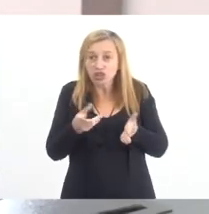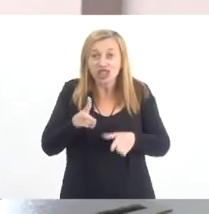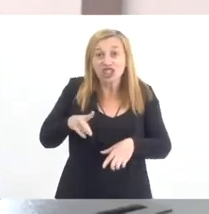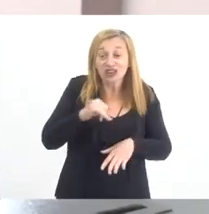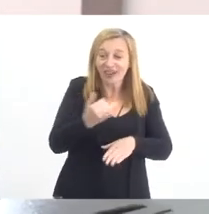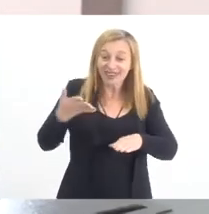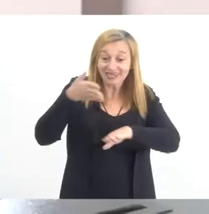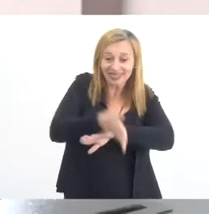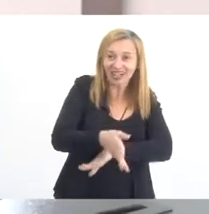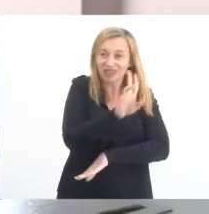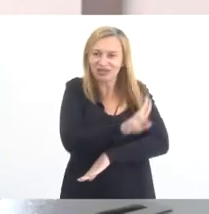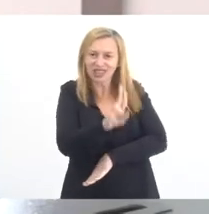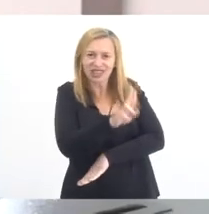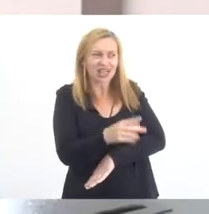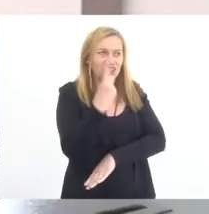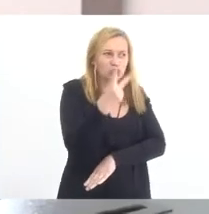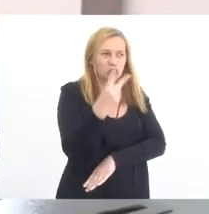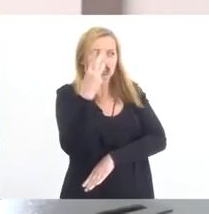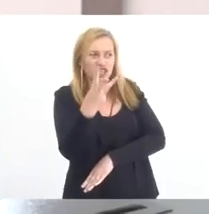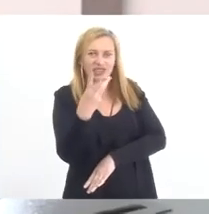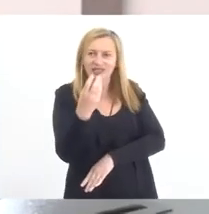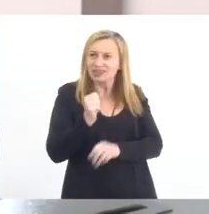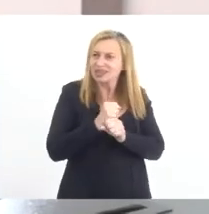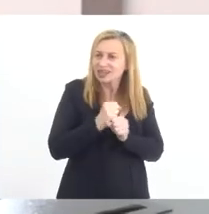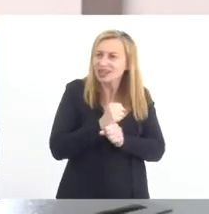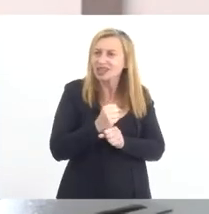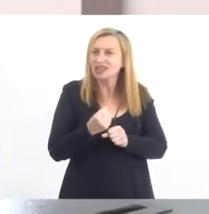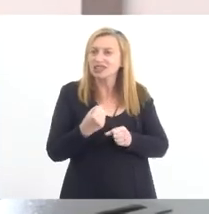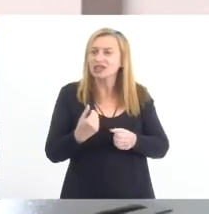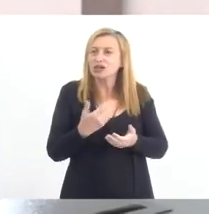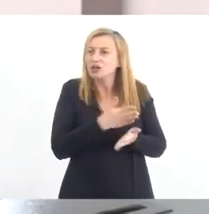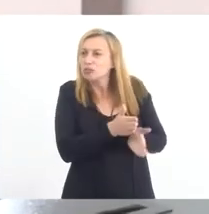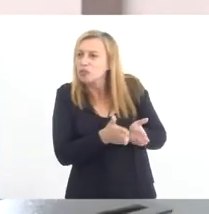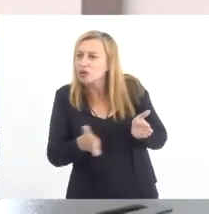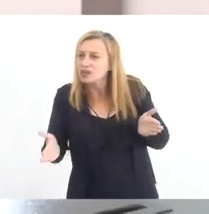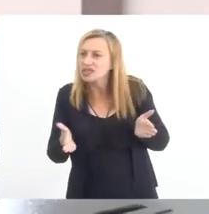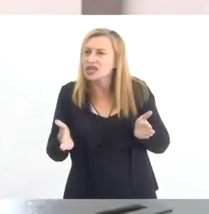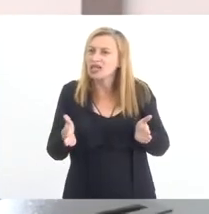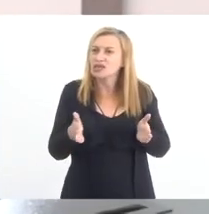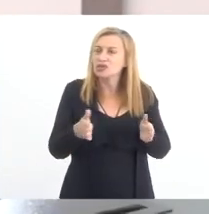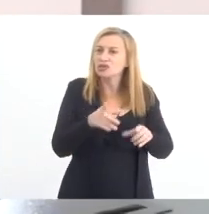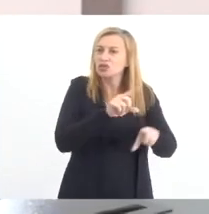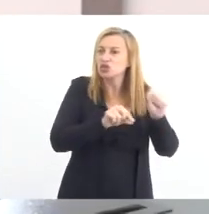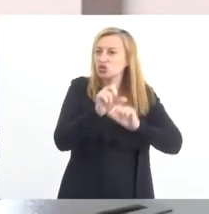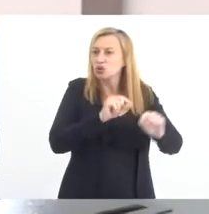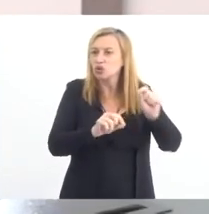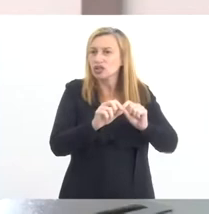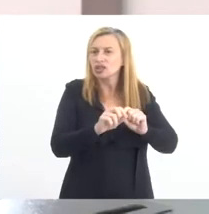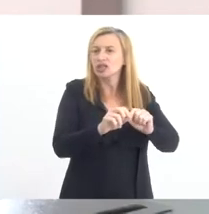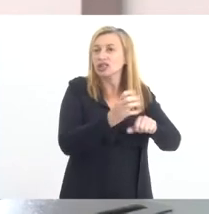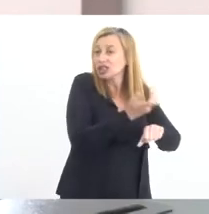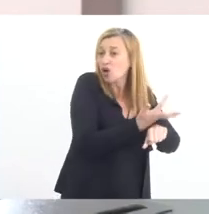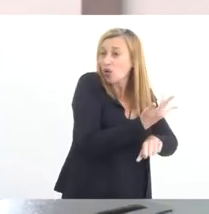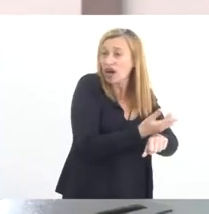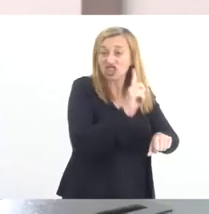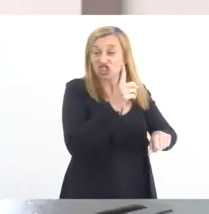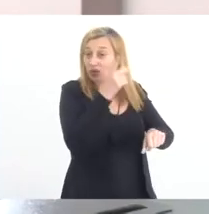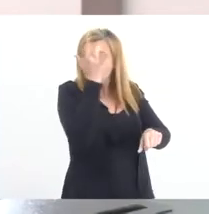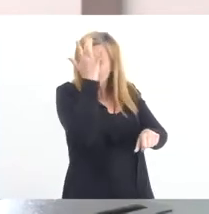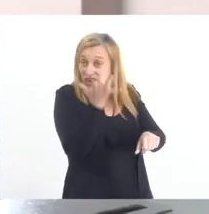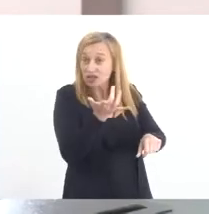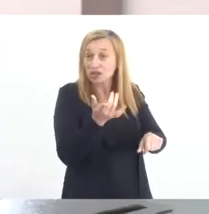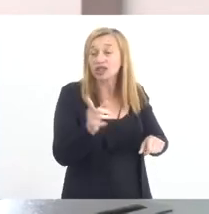entrar na universidade daqui a 2, 3 anos, que vai ter que passar por um processo seletivo da UERJ, que não é fácil, e a Zona